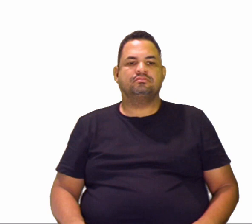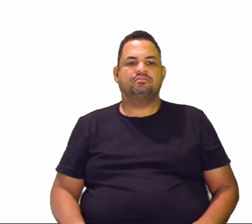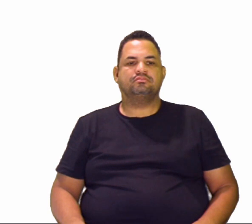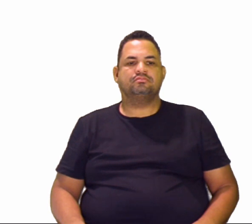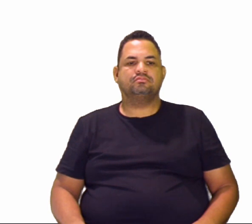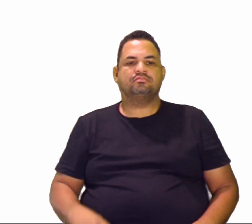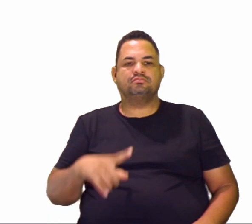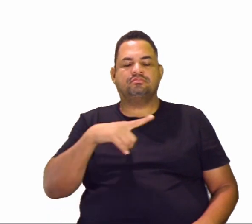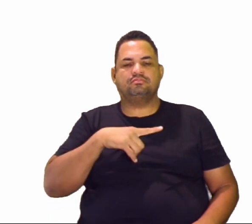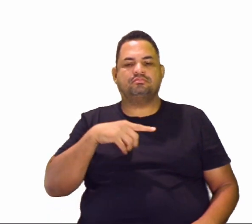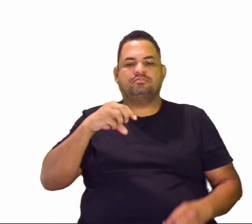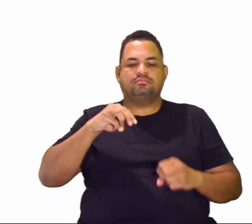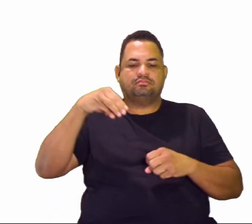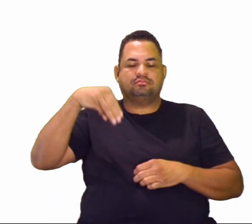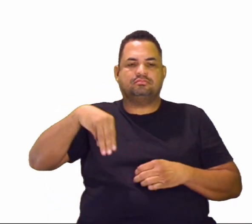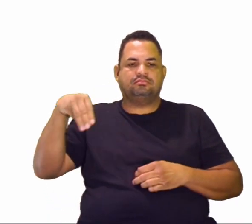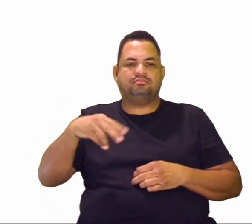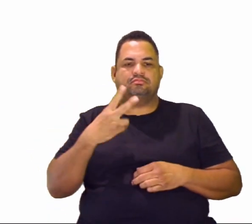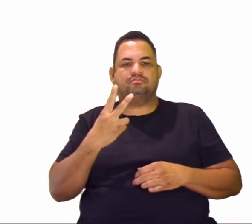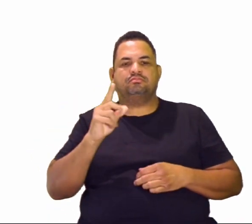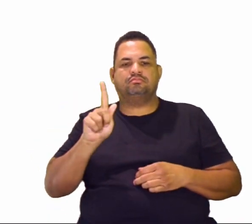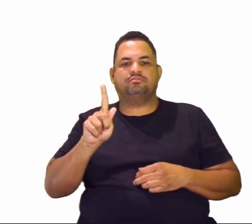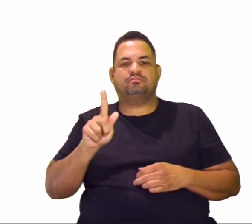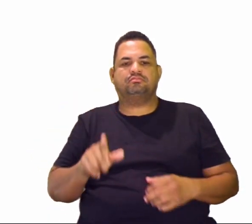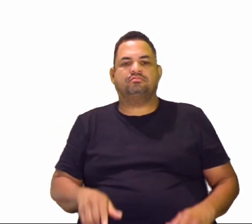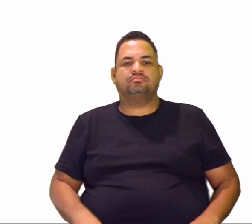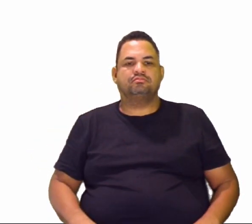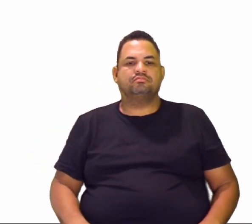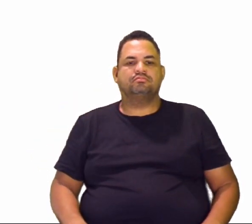H2 que tem massa molar 2 gramas,